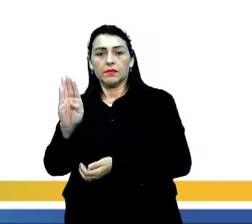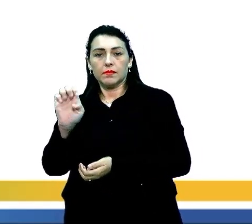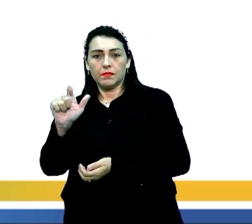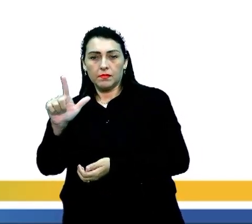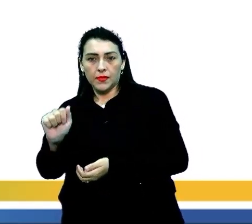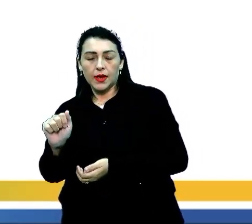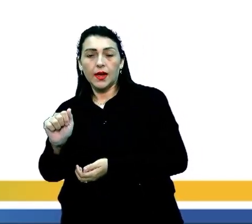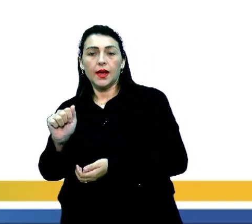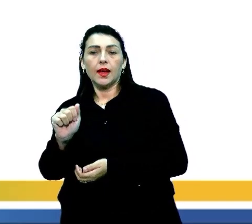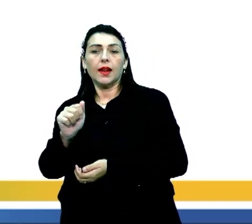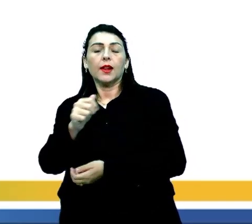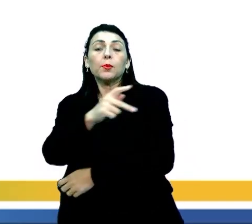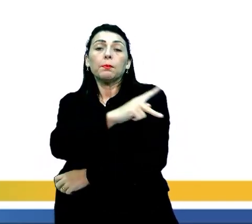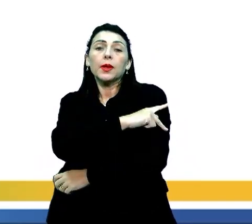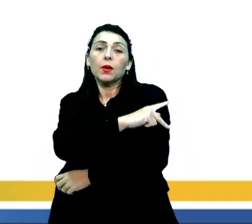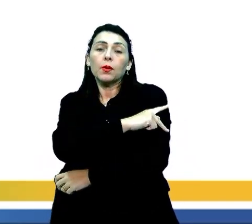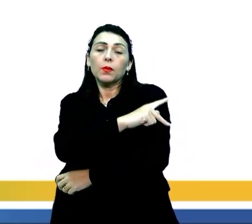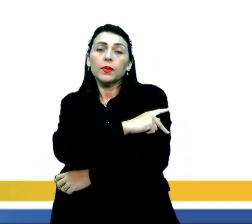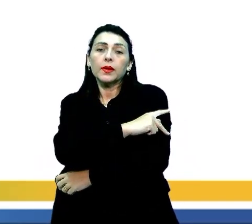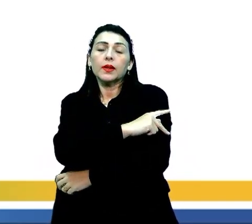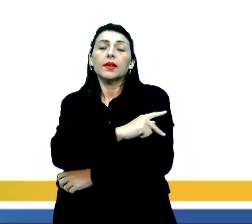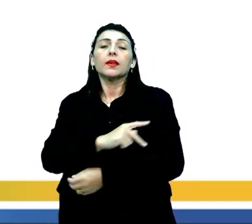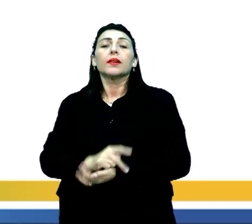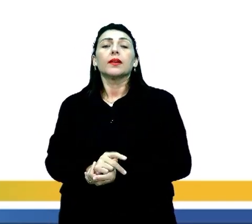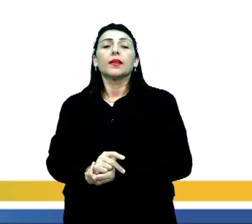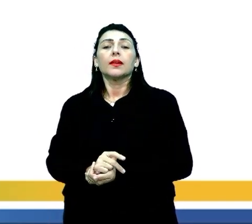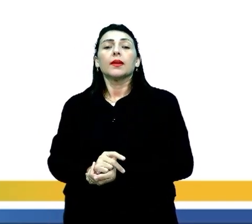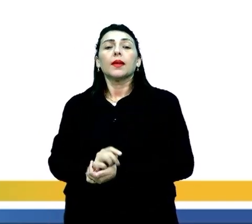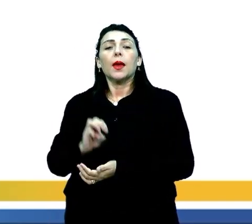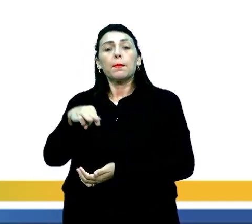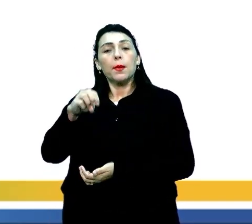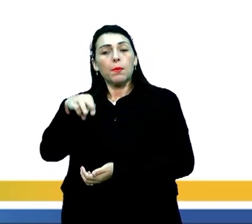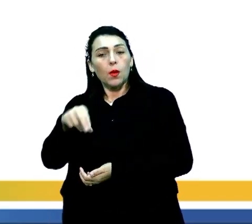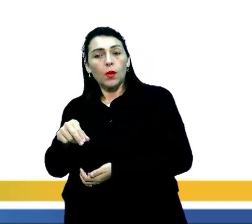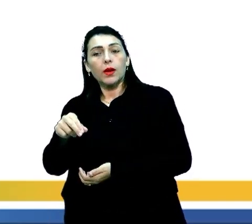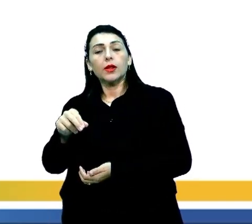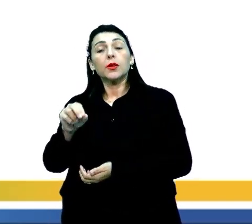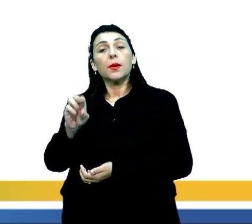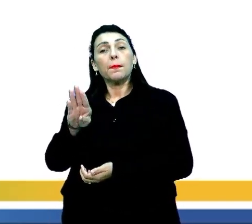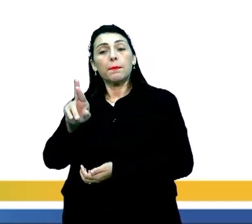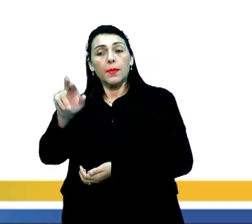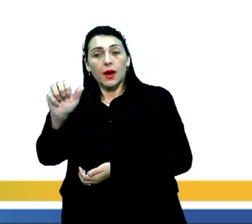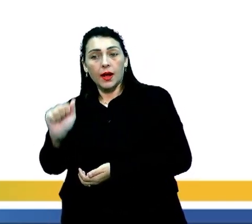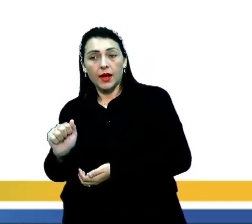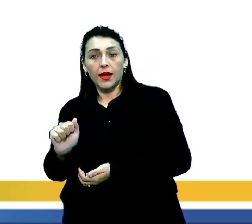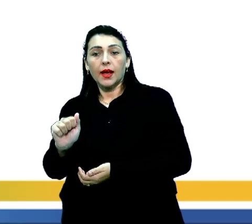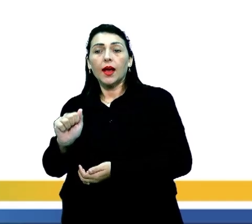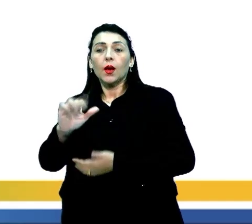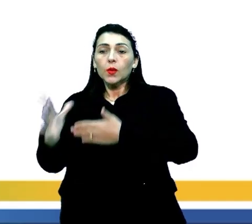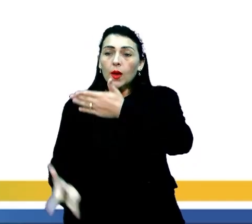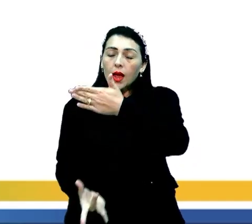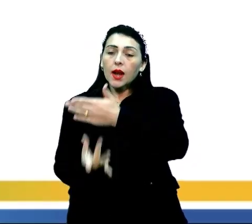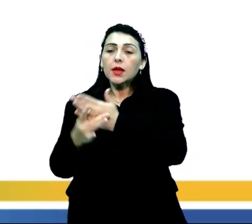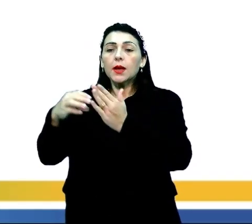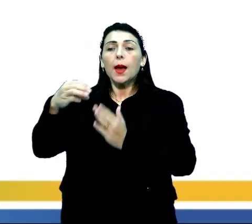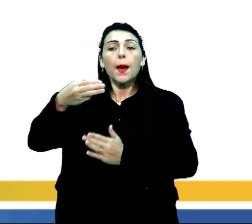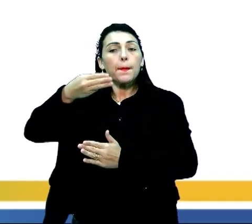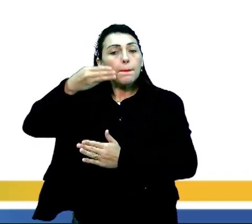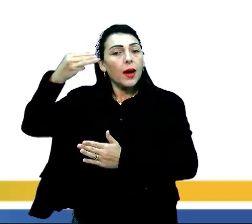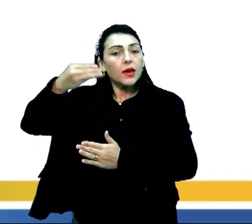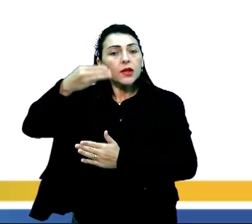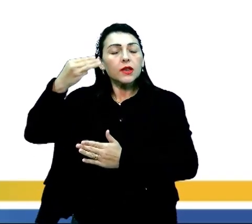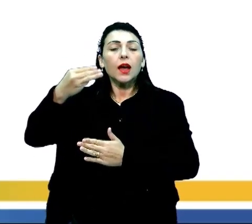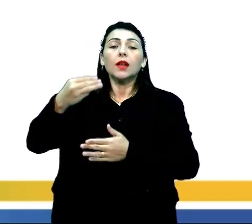Branco, ela é do Piauí. E aí diz assim, na obra Memórias Póstumas de Brás Cubas, o realista Machado de Assis